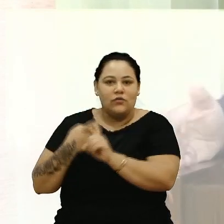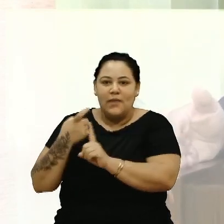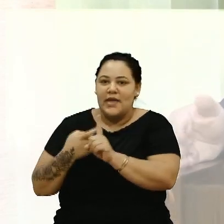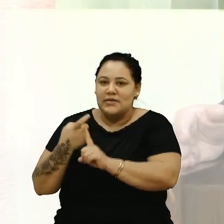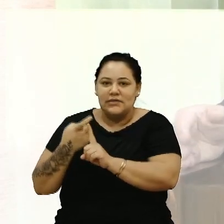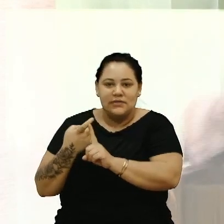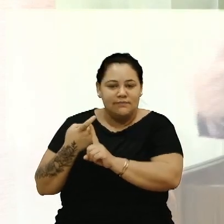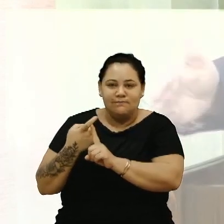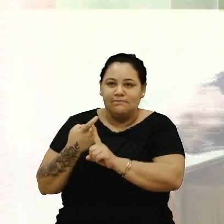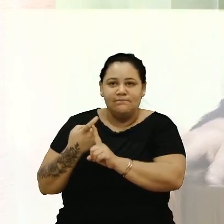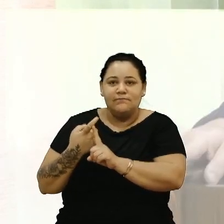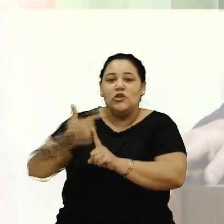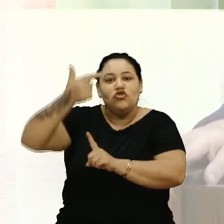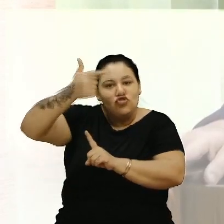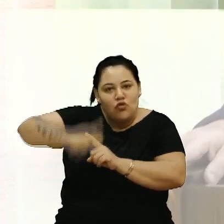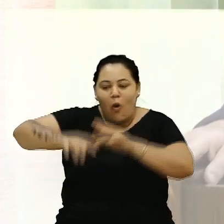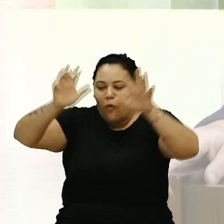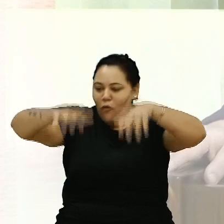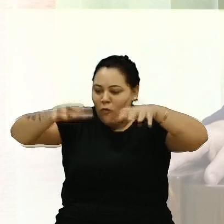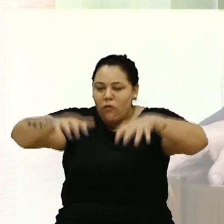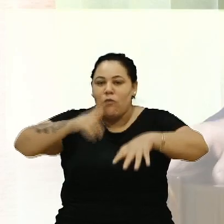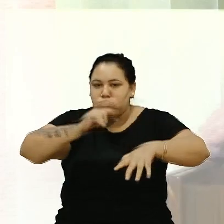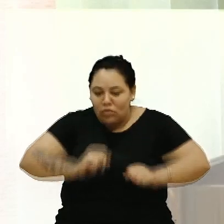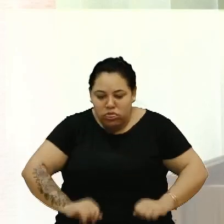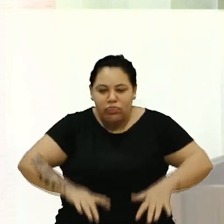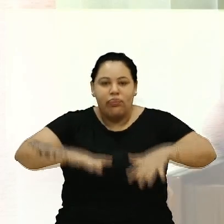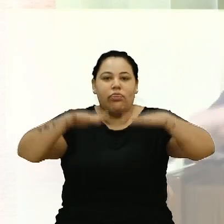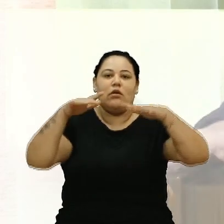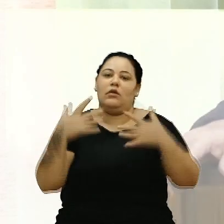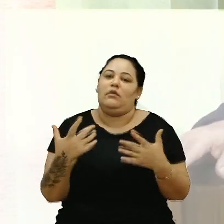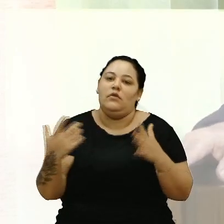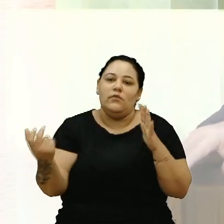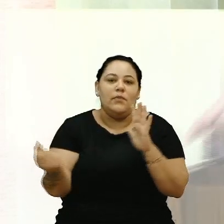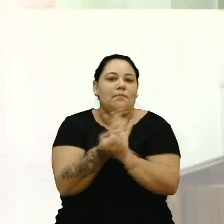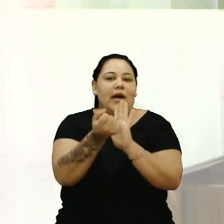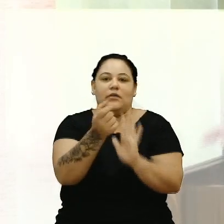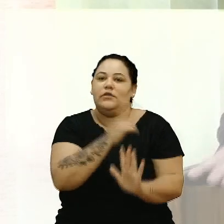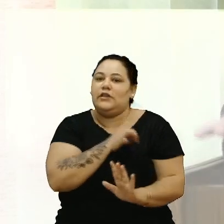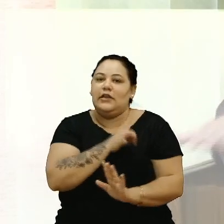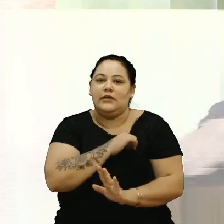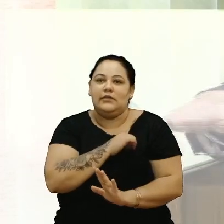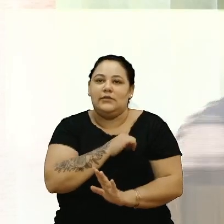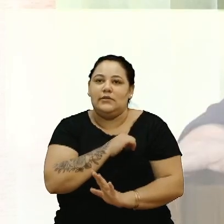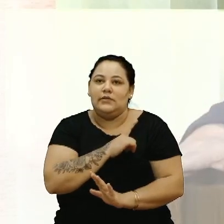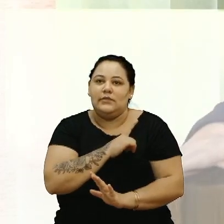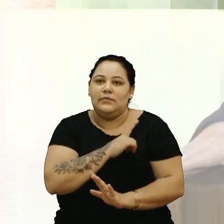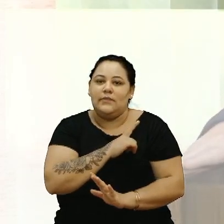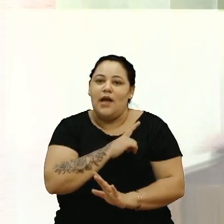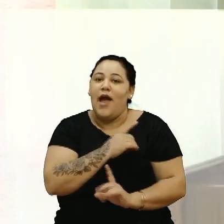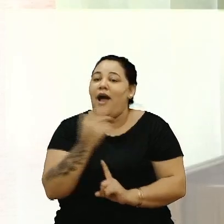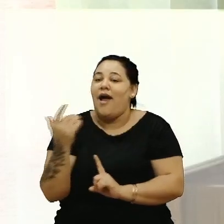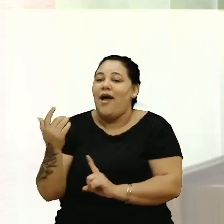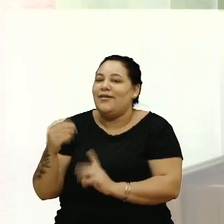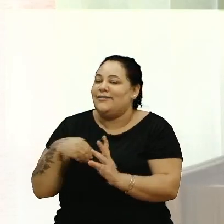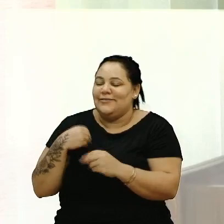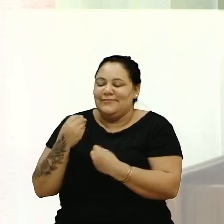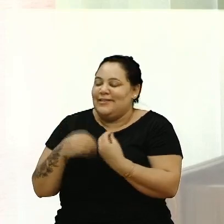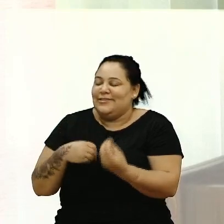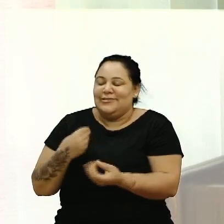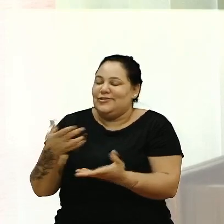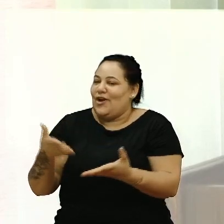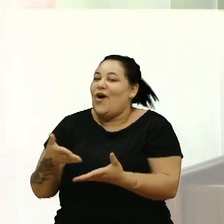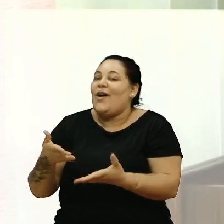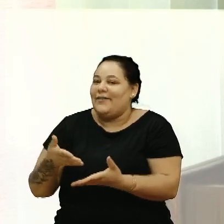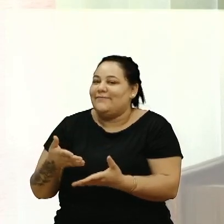estar novamente com inundações. E o impacto que isso vai ter, nós não sentimos agora, pessoal. Nós vamos sentir daqui